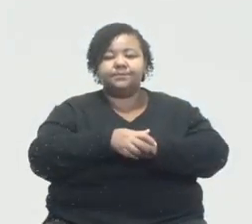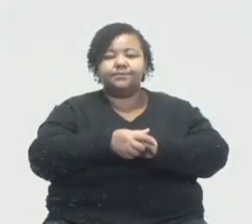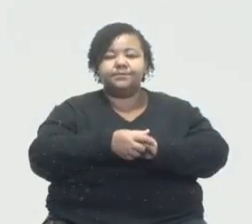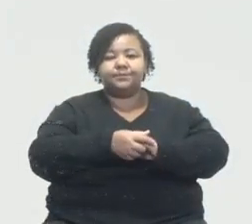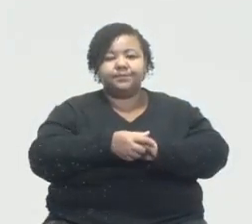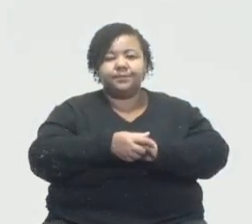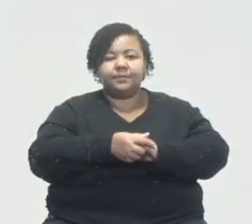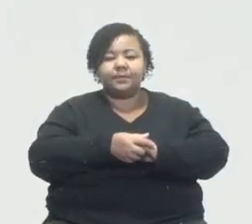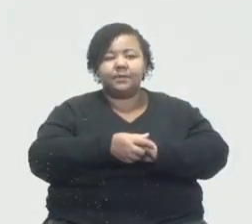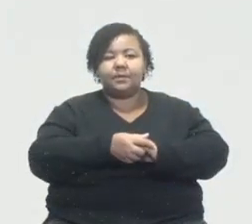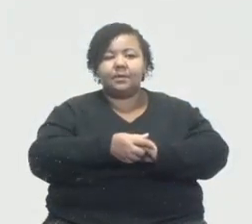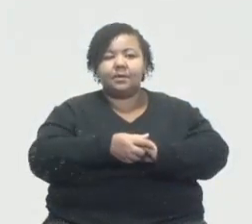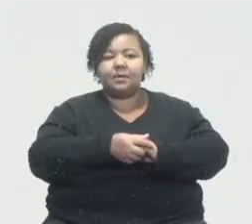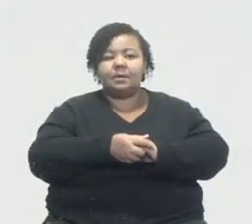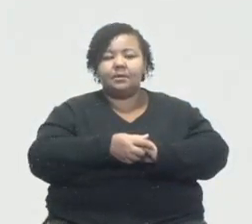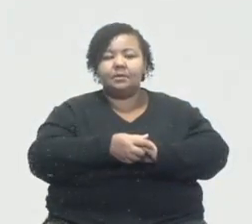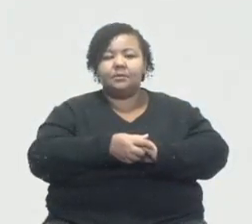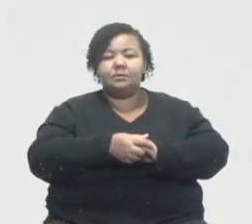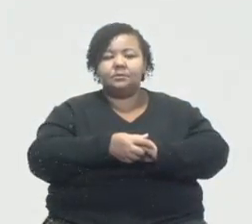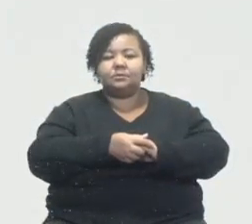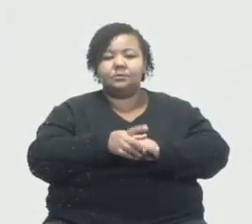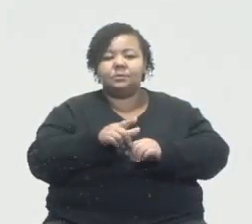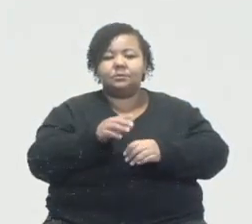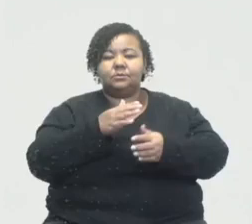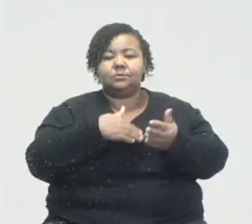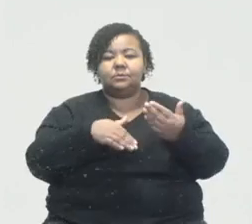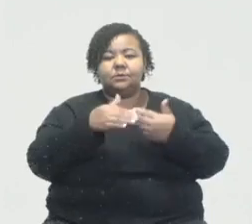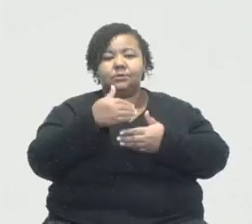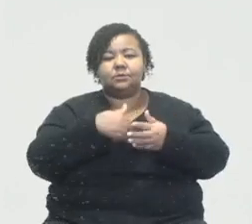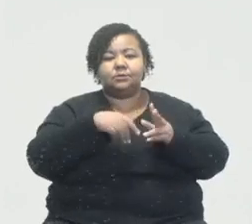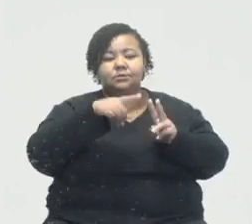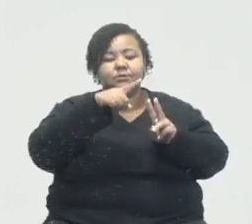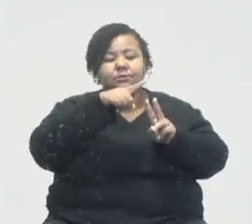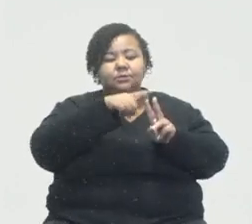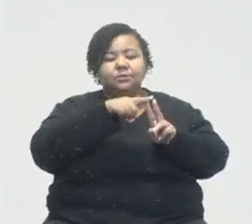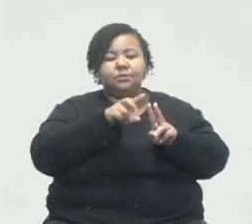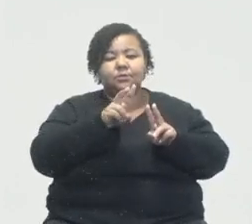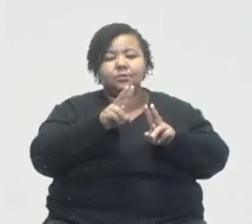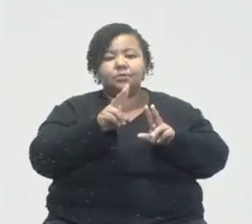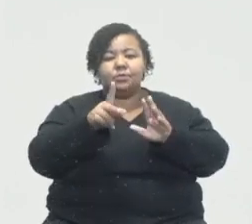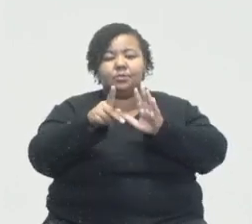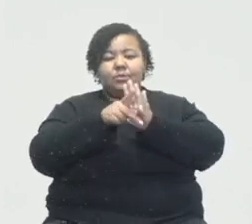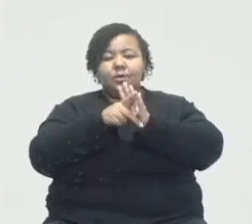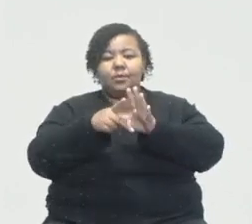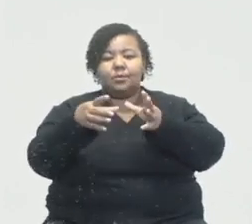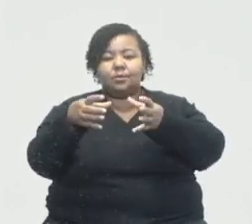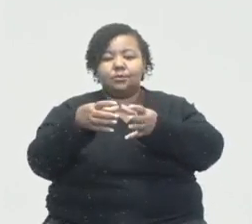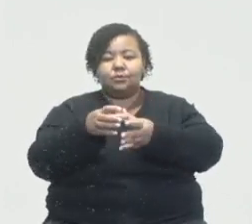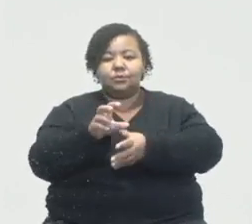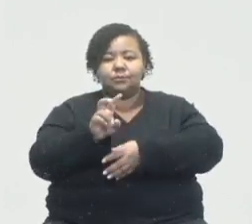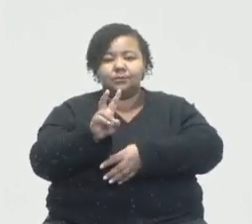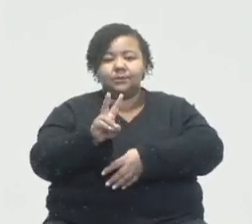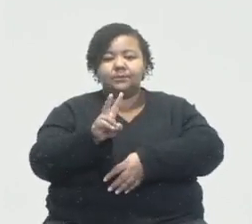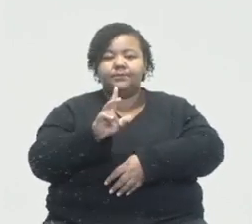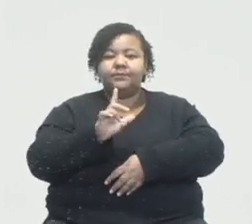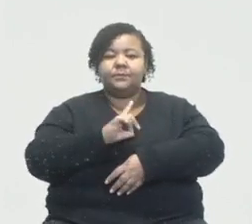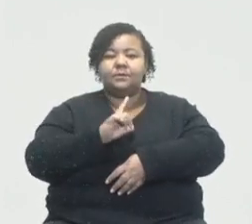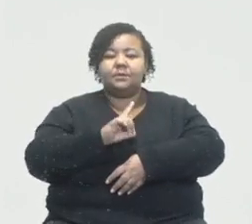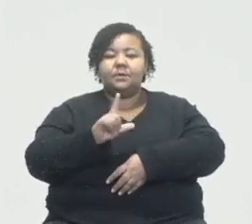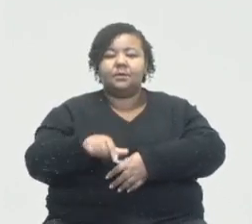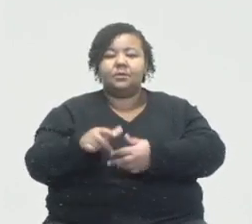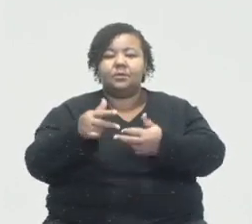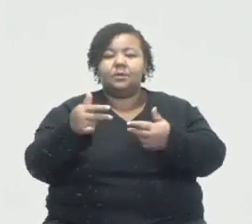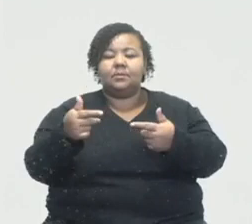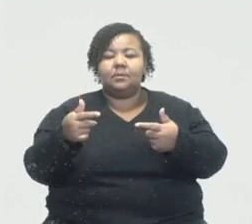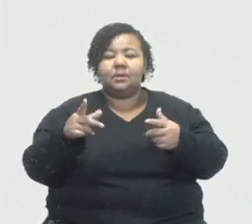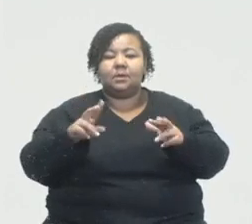propriedade. Nós temos aqui, para todo vetor U pertencente ao nosso conjunto V, existe um elemento